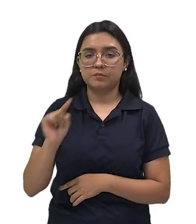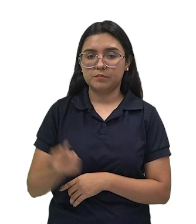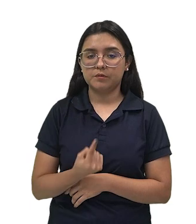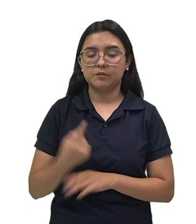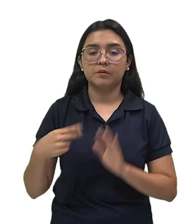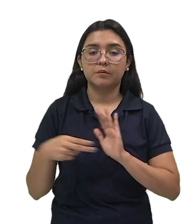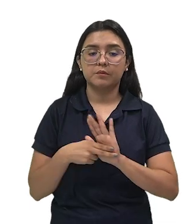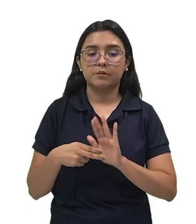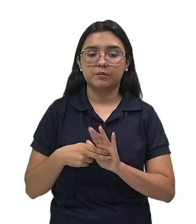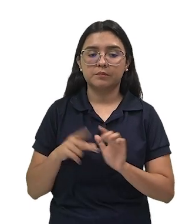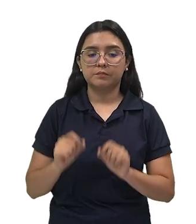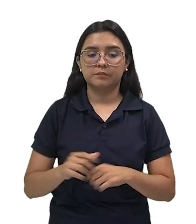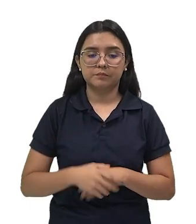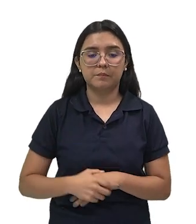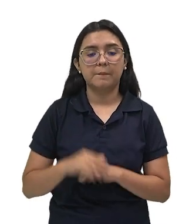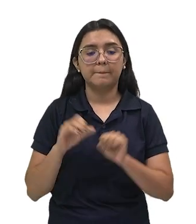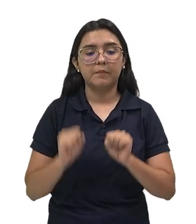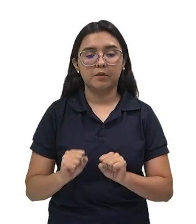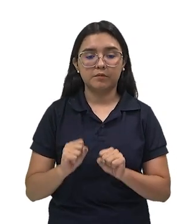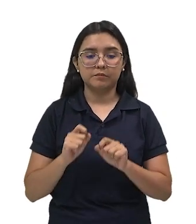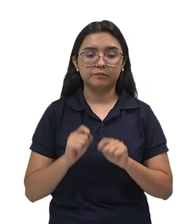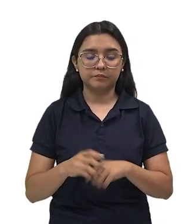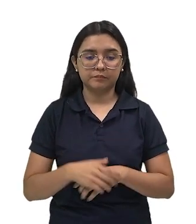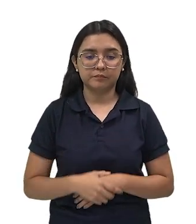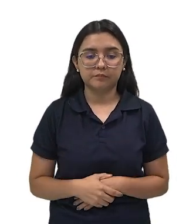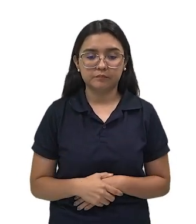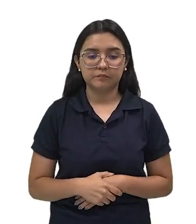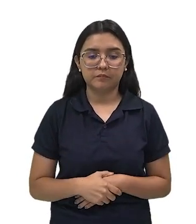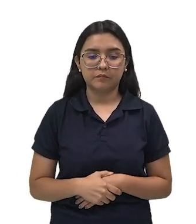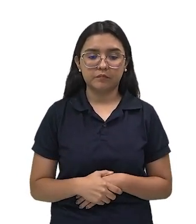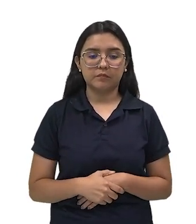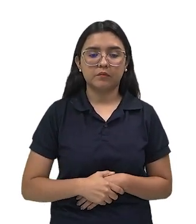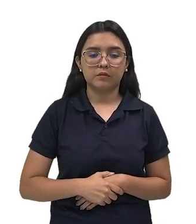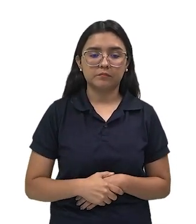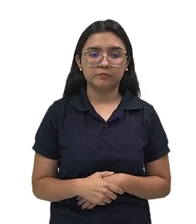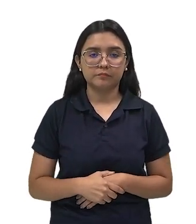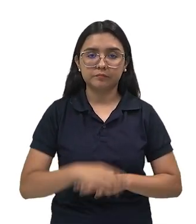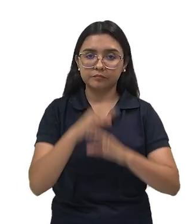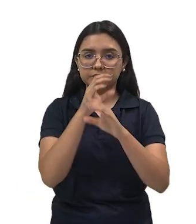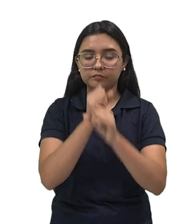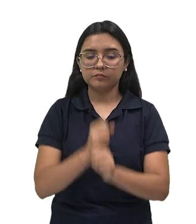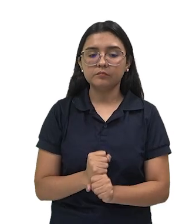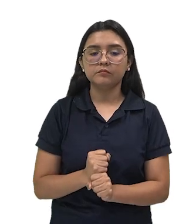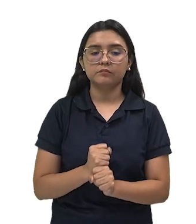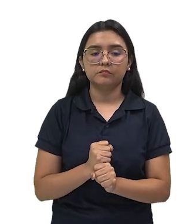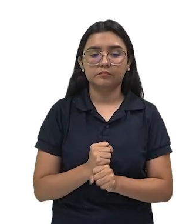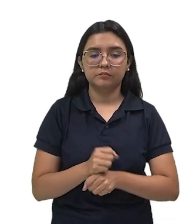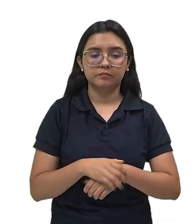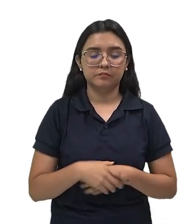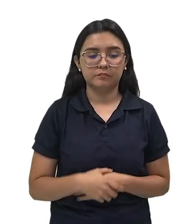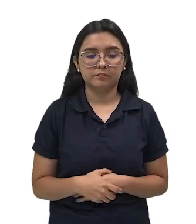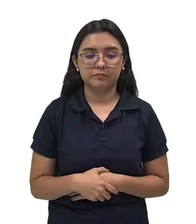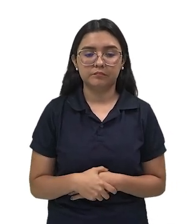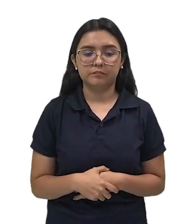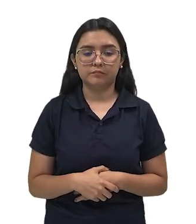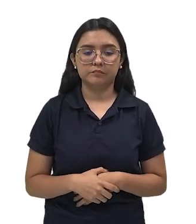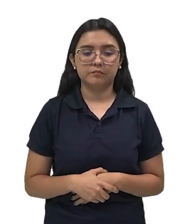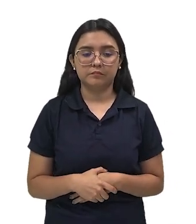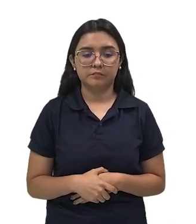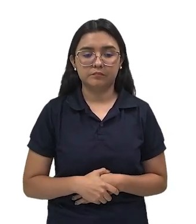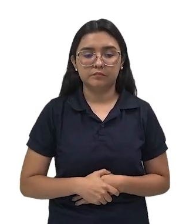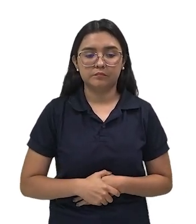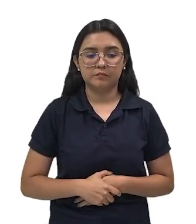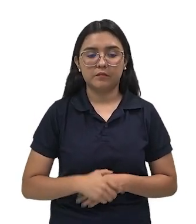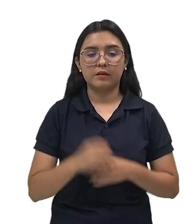Dá para simplificar, né? Ó, a gente corta aqui. O que é simplificar?